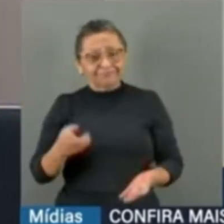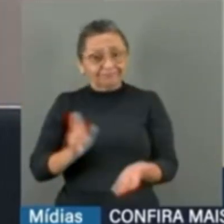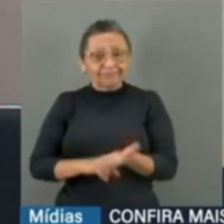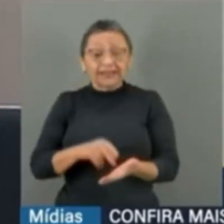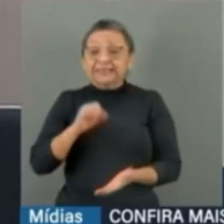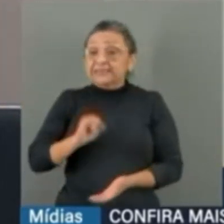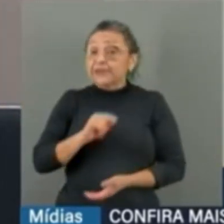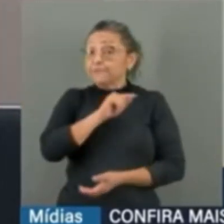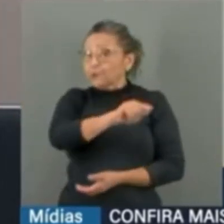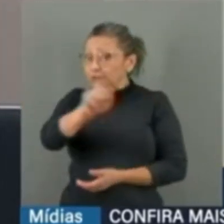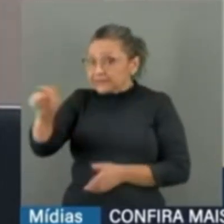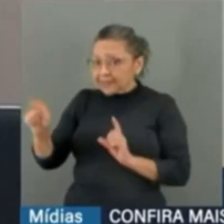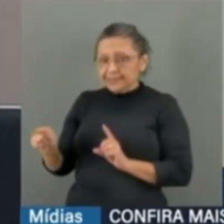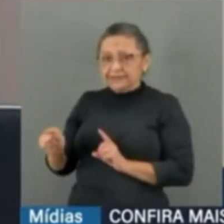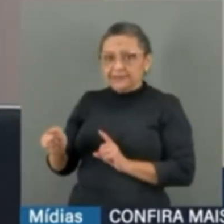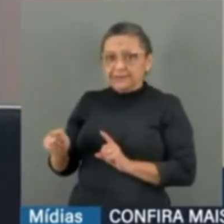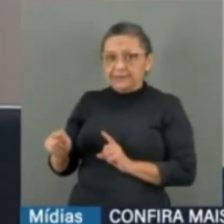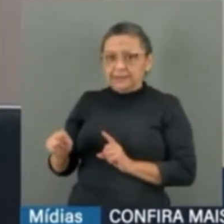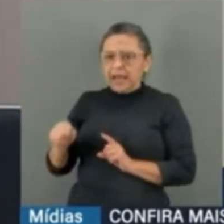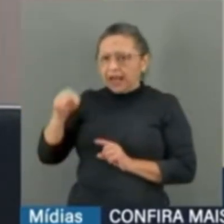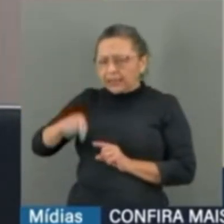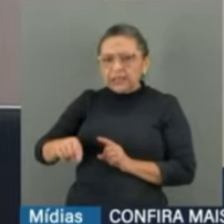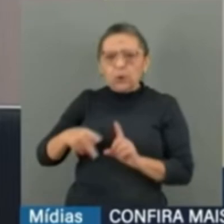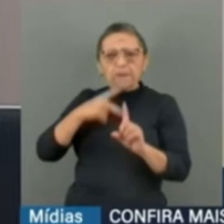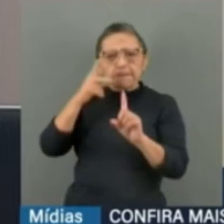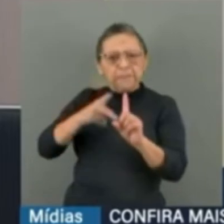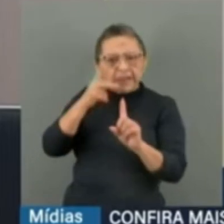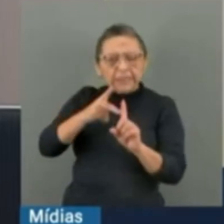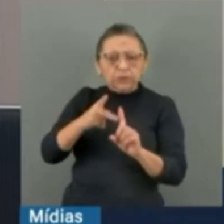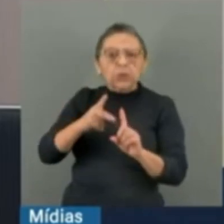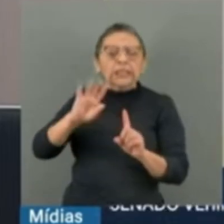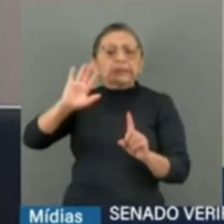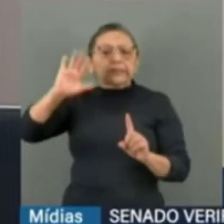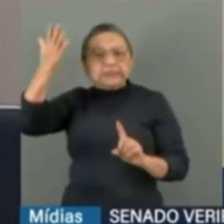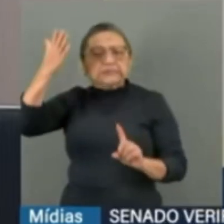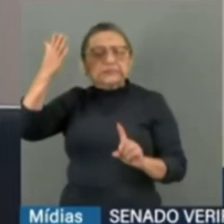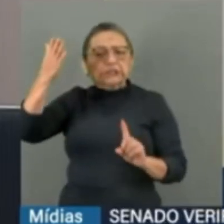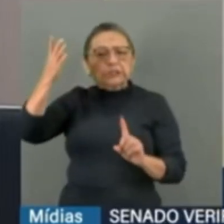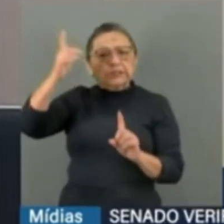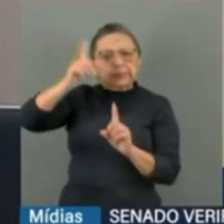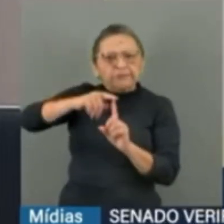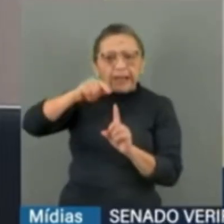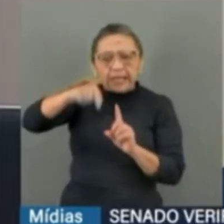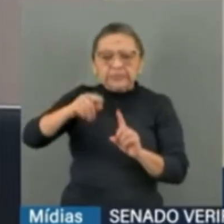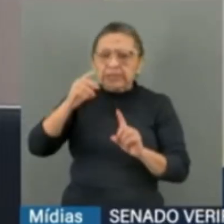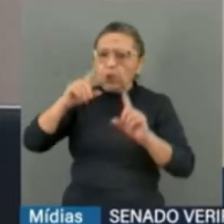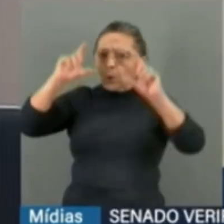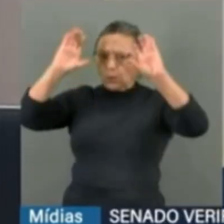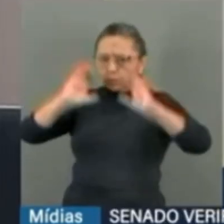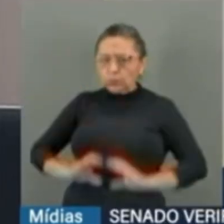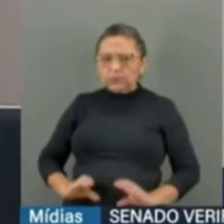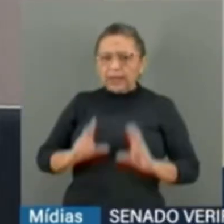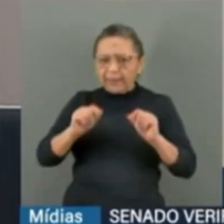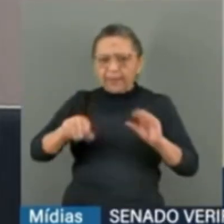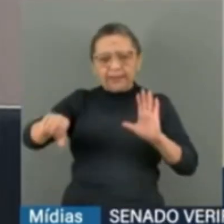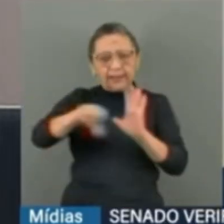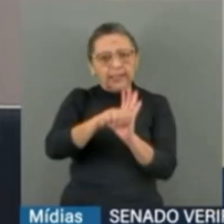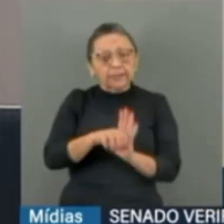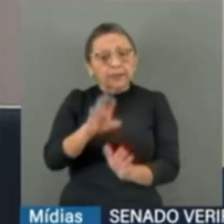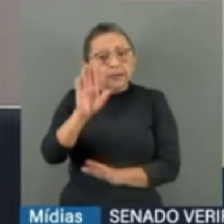se Vossas Excelências, no Parlamento, decidirem tipificar essa conduta como crime, eu acho que